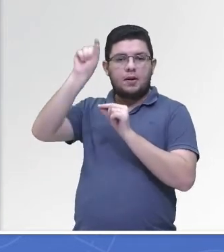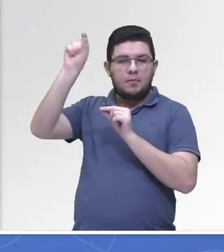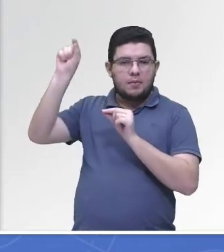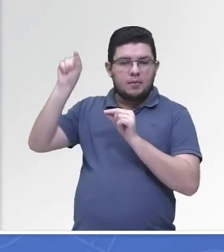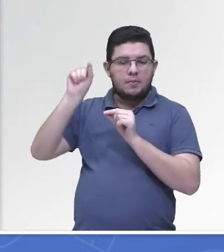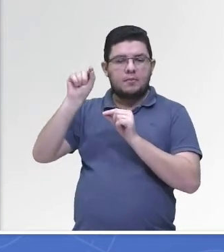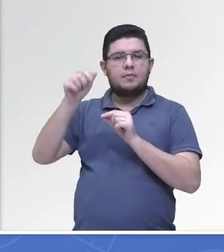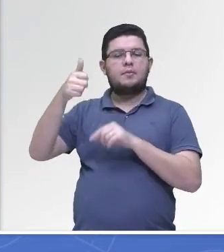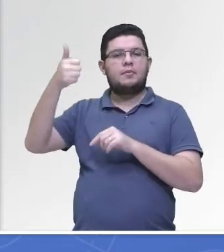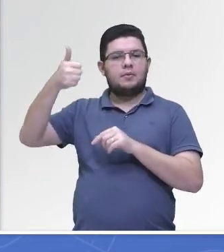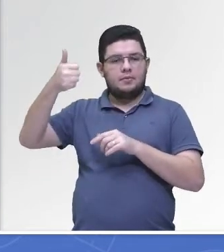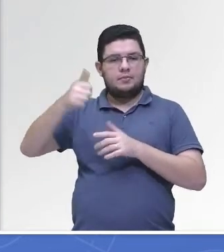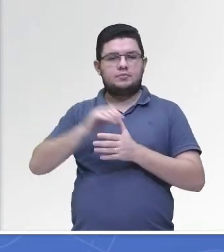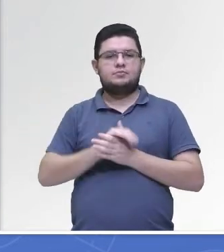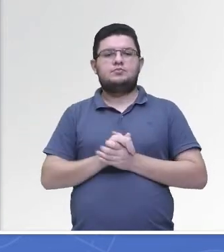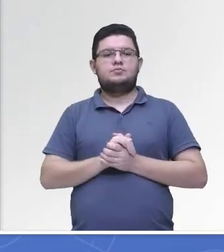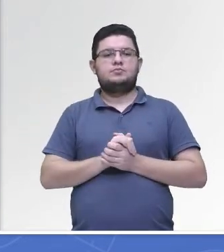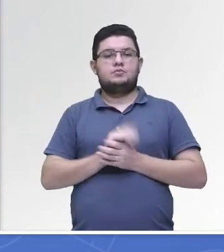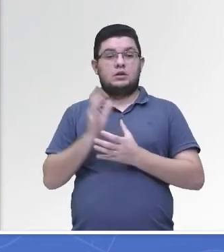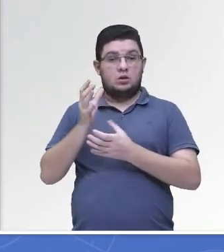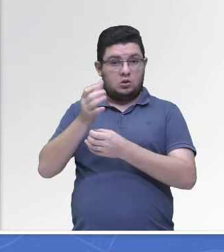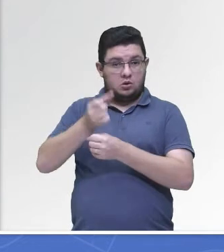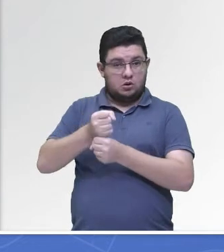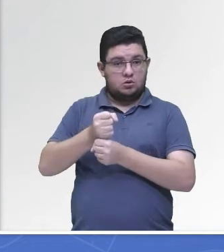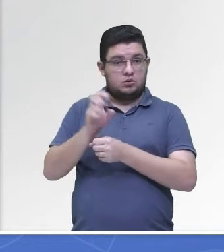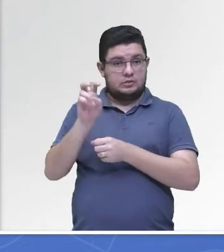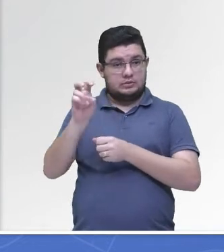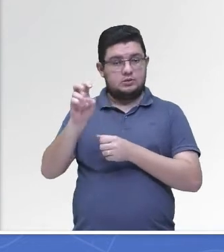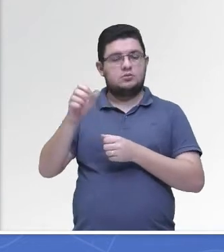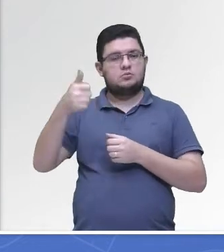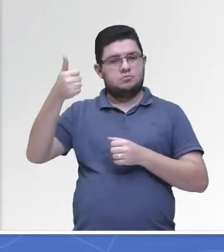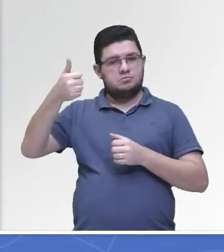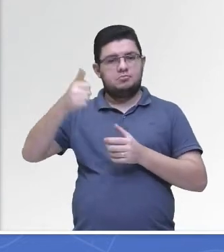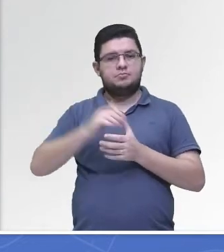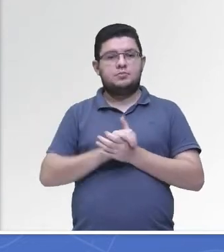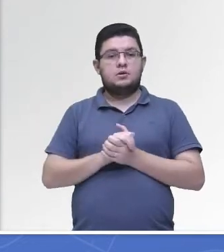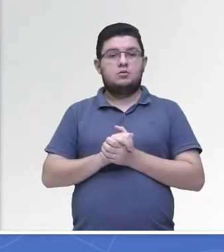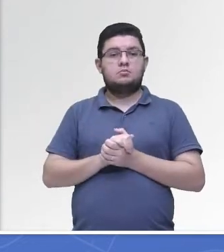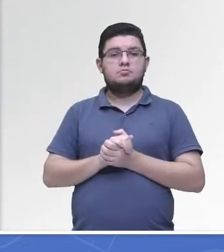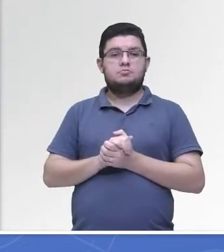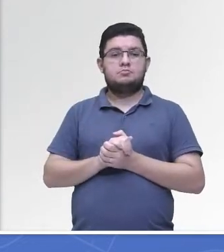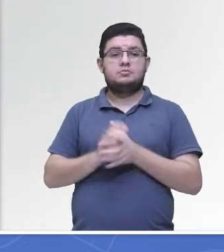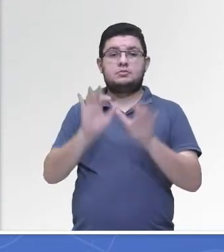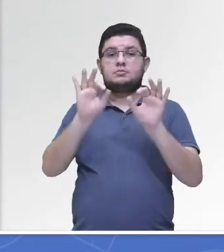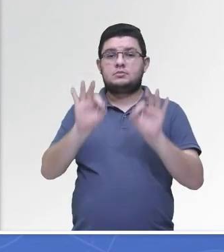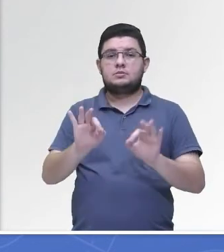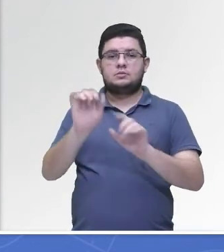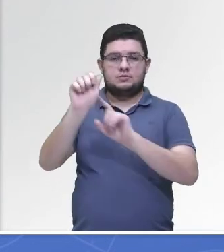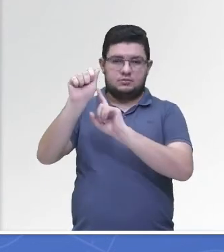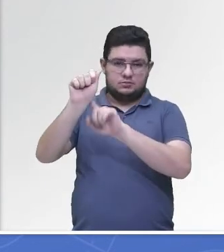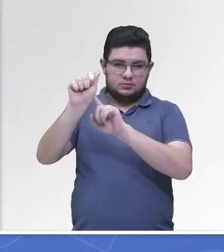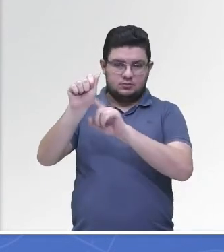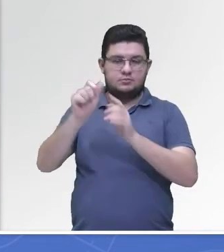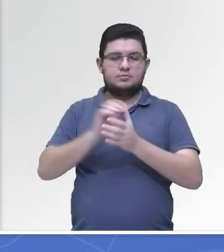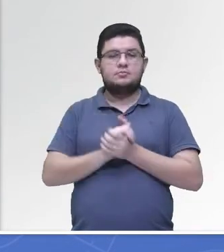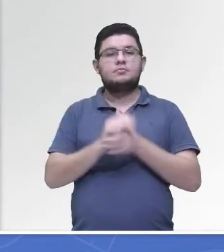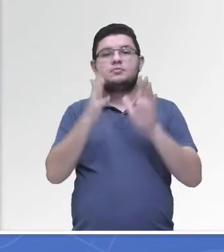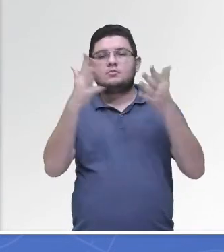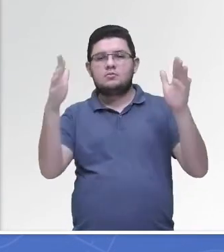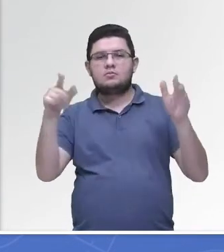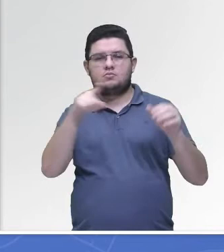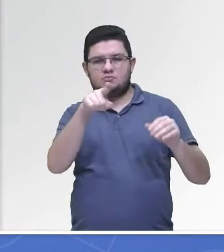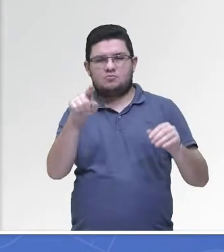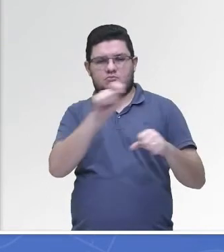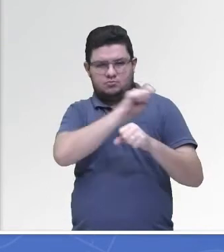e primário. No total, 5. Ou seja, a alternativa correta é a letra A. Parabéns que vocês